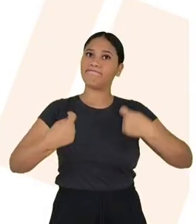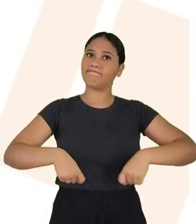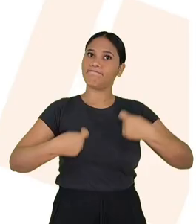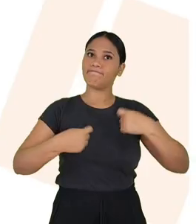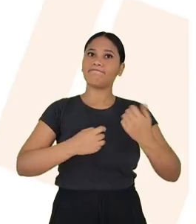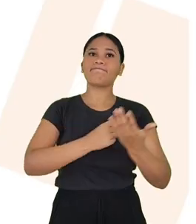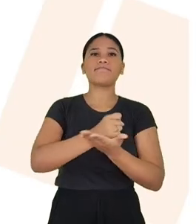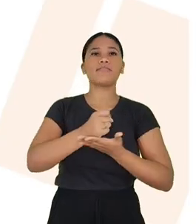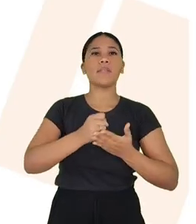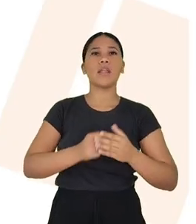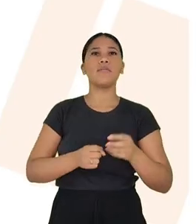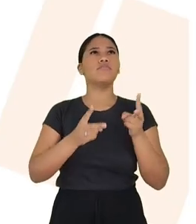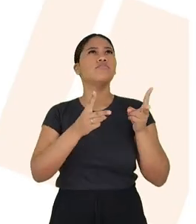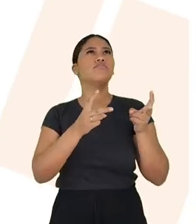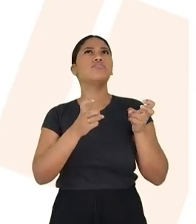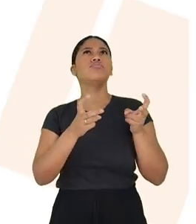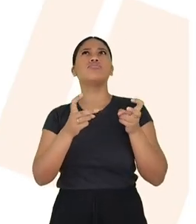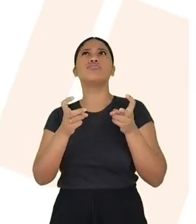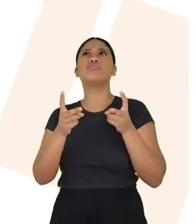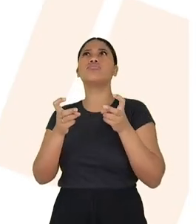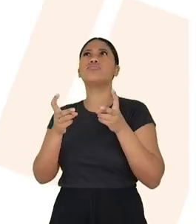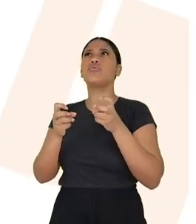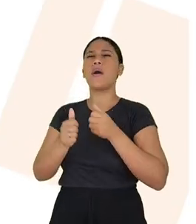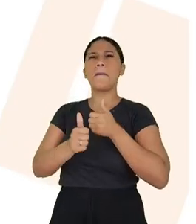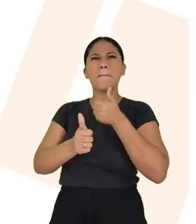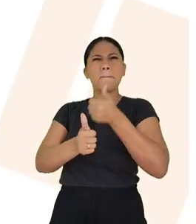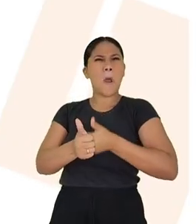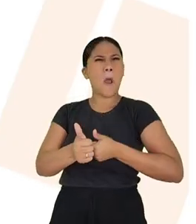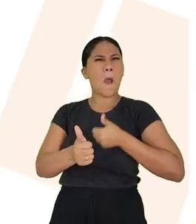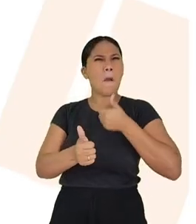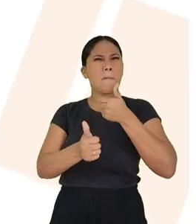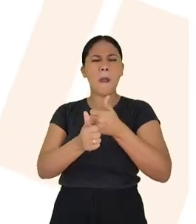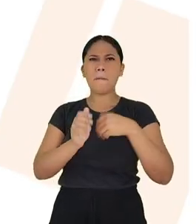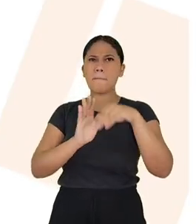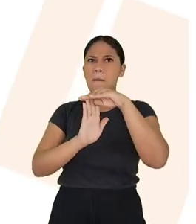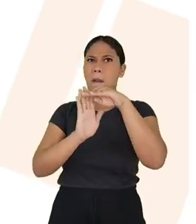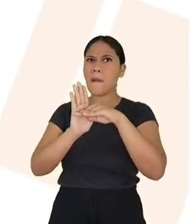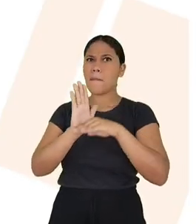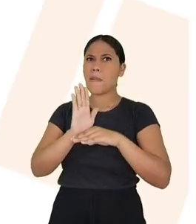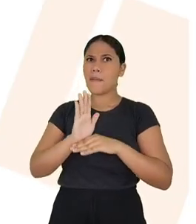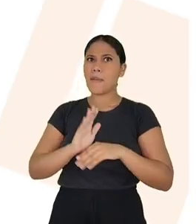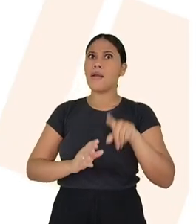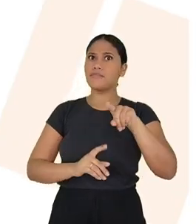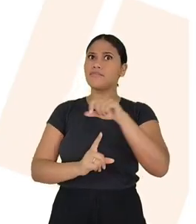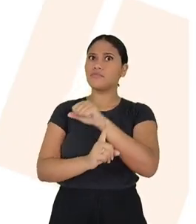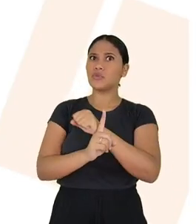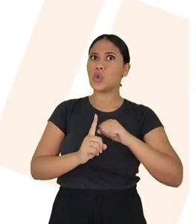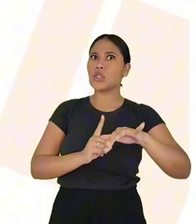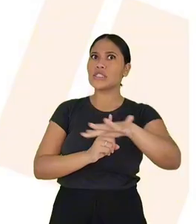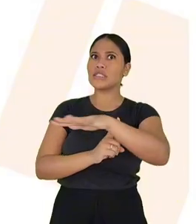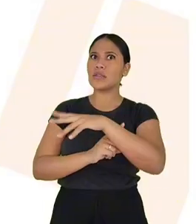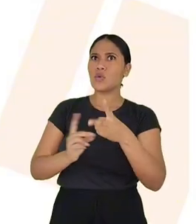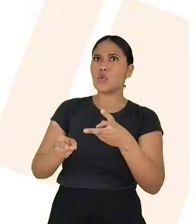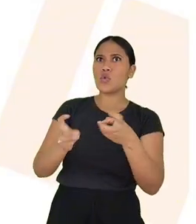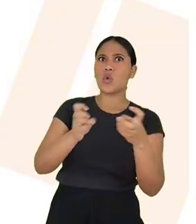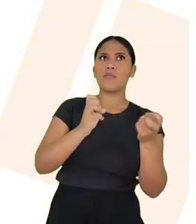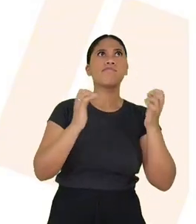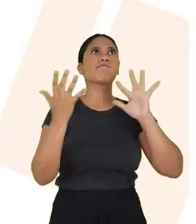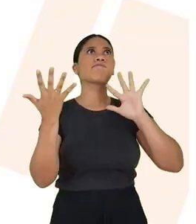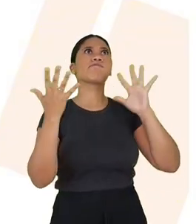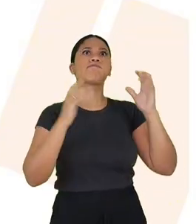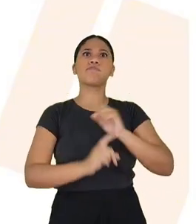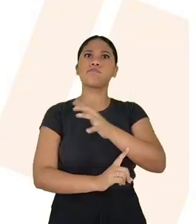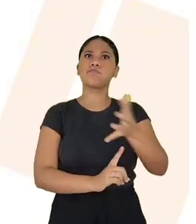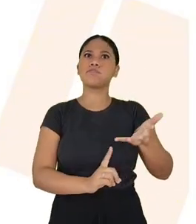a ciência é um campo do conhecimento que se baseia na observação sistemática e rigorosa dos fenômenos naturais